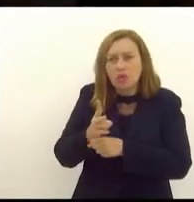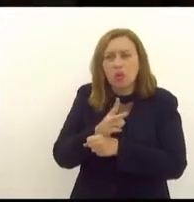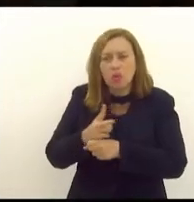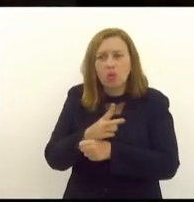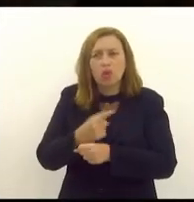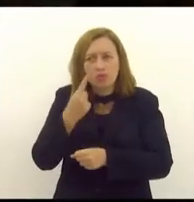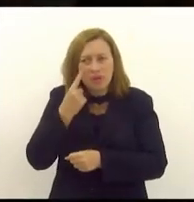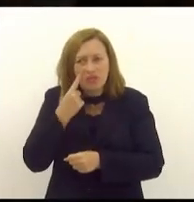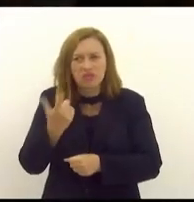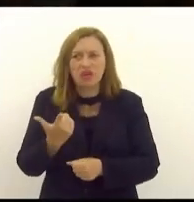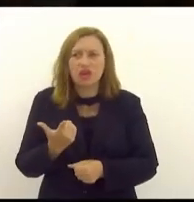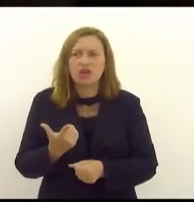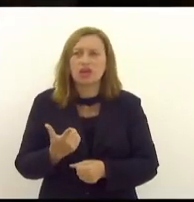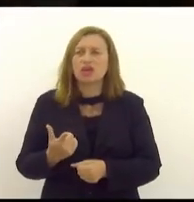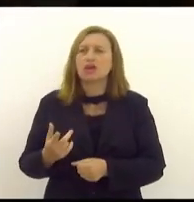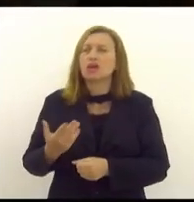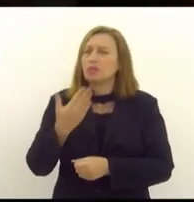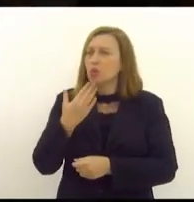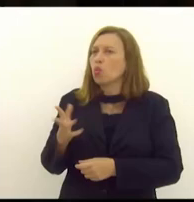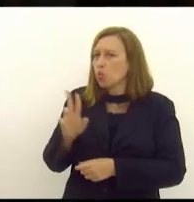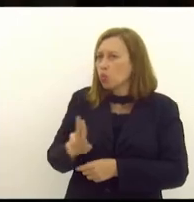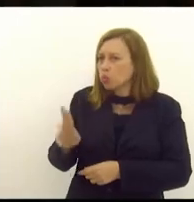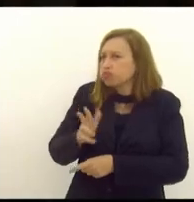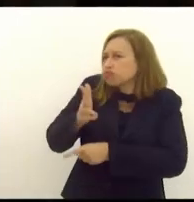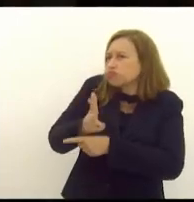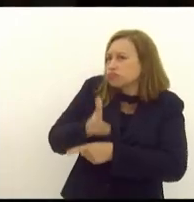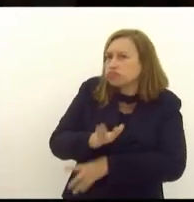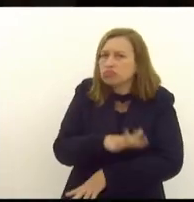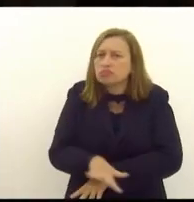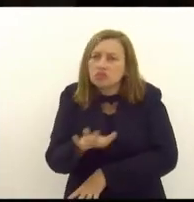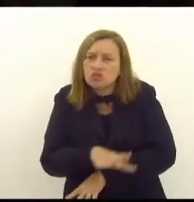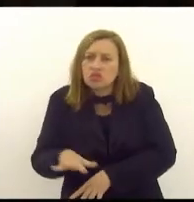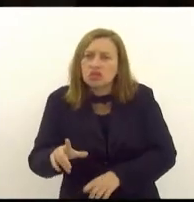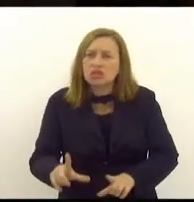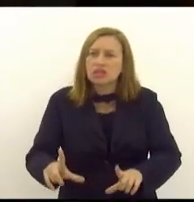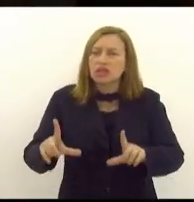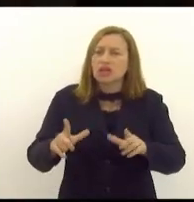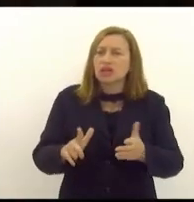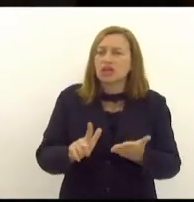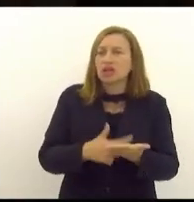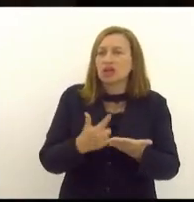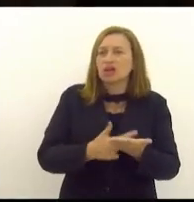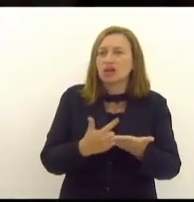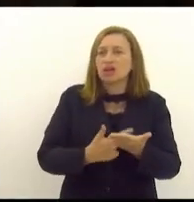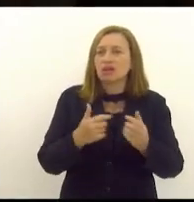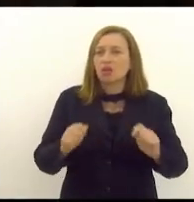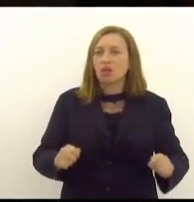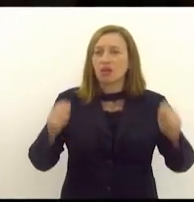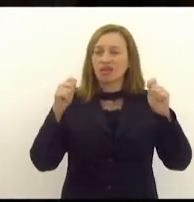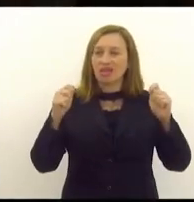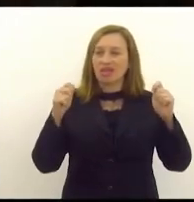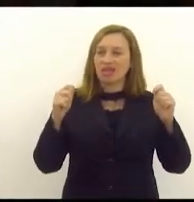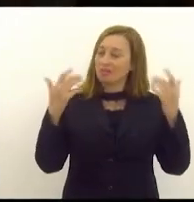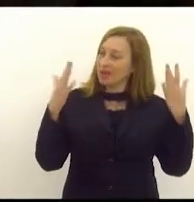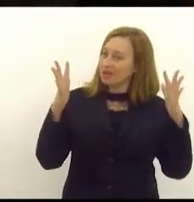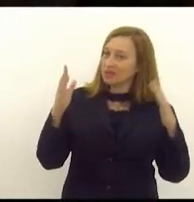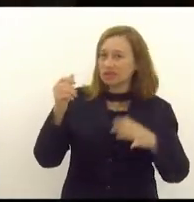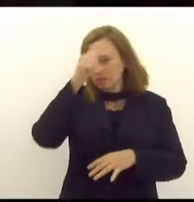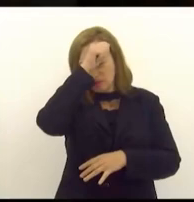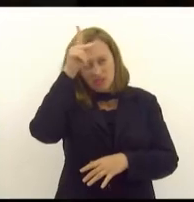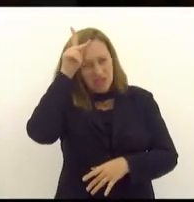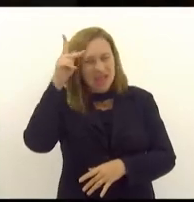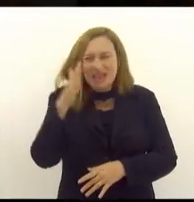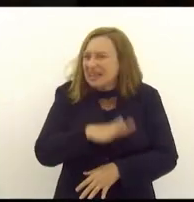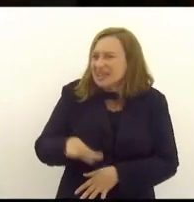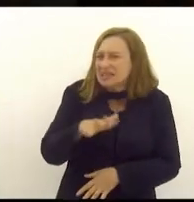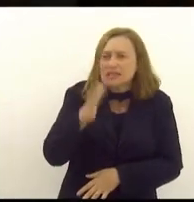os pais autorizar o uso das imagens daquelas crianças a deputado Rodrigo circulando segurando o livro e elogiando uma prefeita crianças que não tem noção